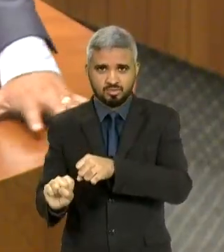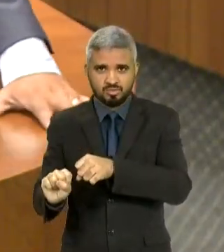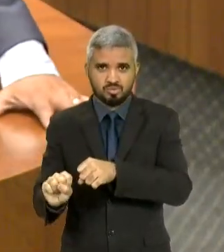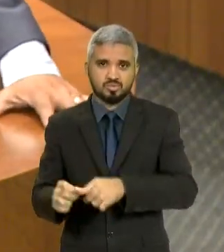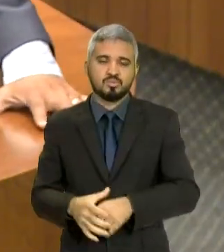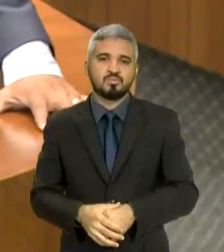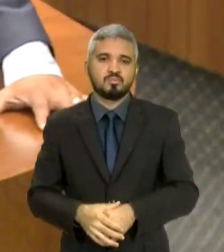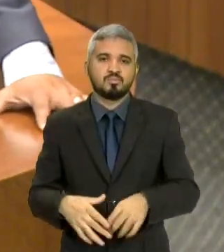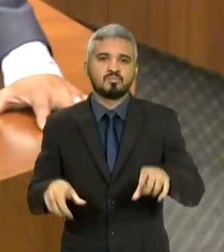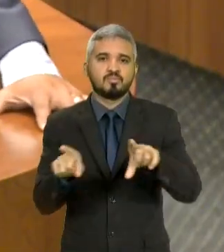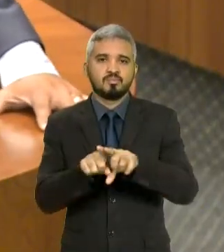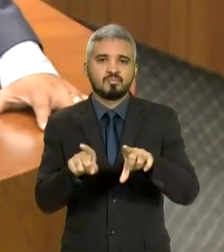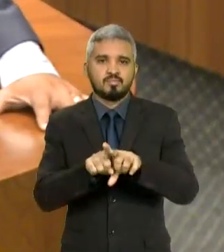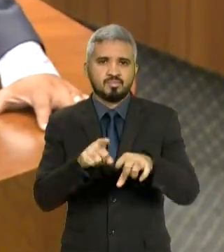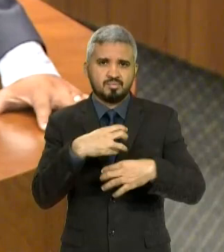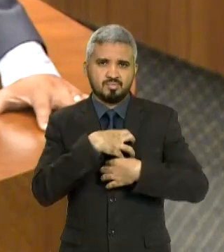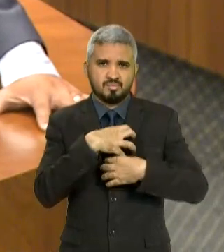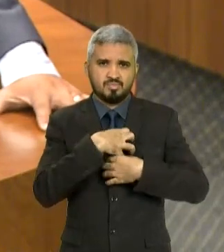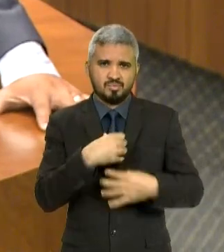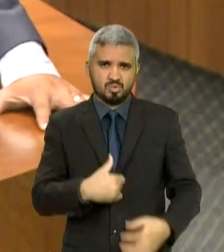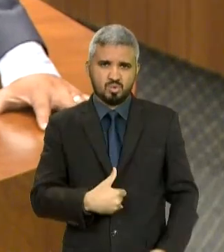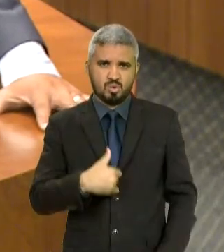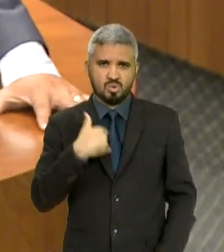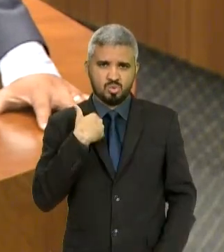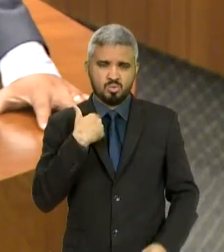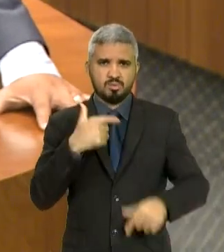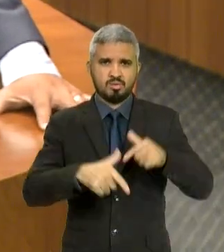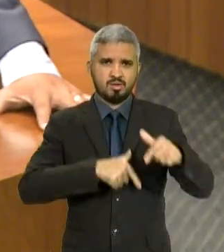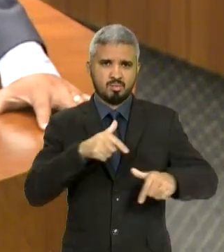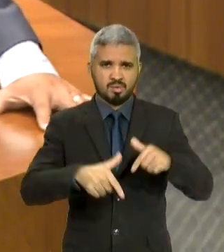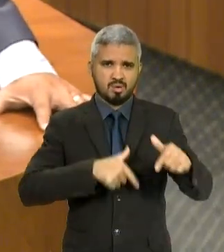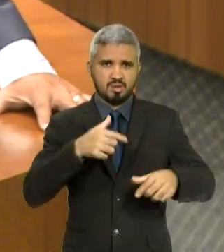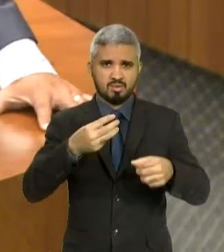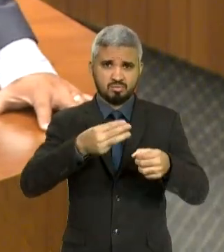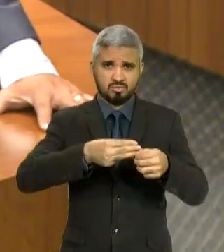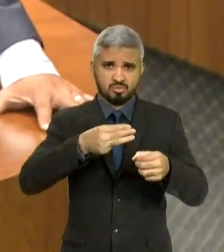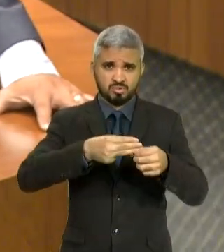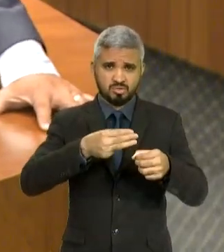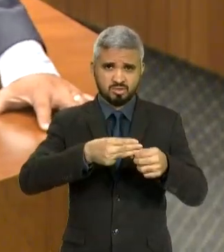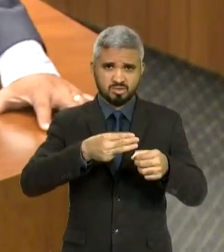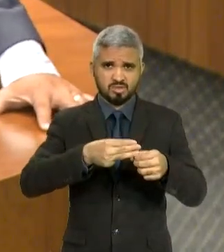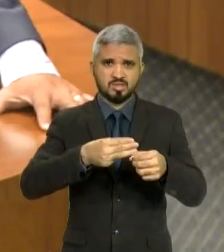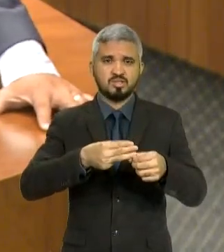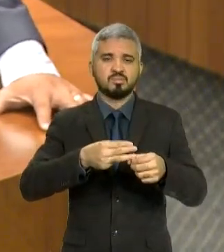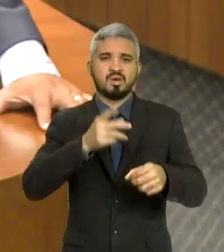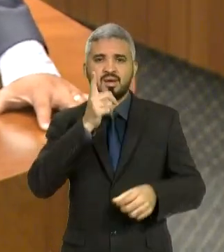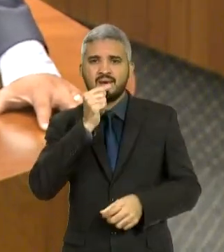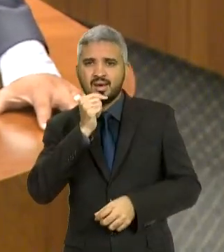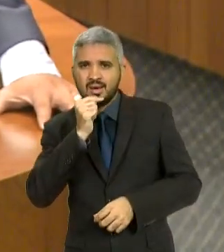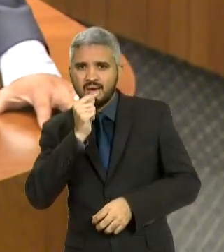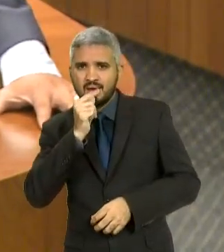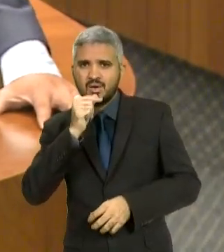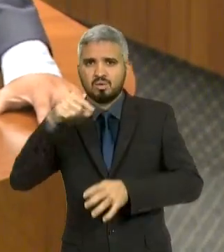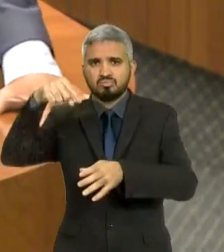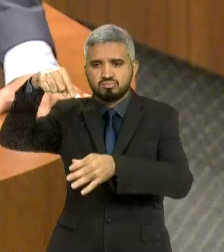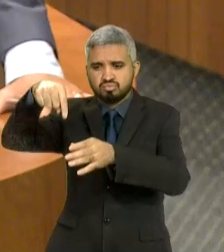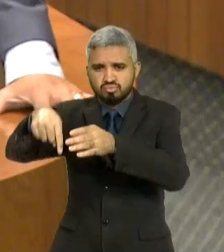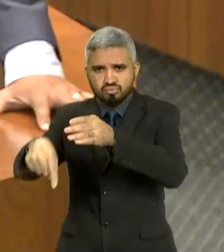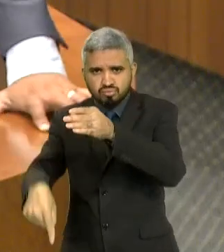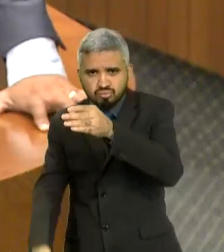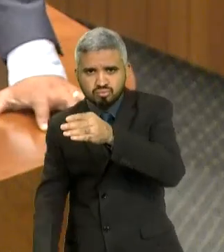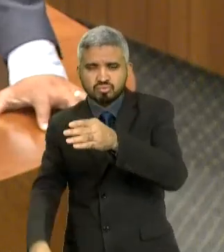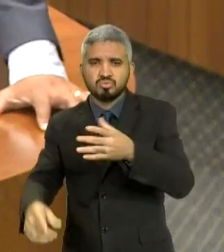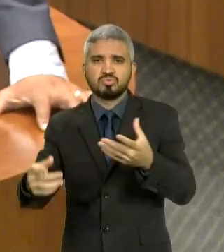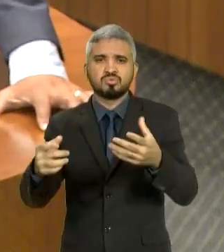ter trabalhado em todos os municípios da nossa região. Levar a água para onde não tinha, levar